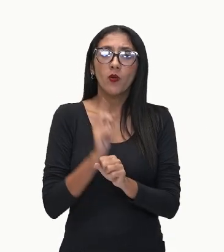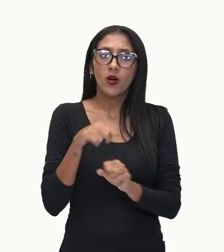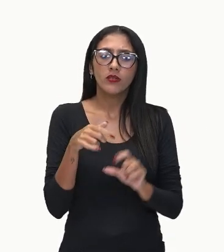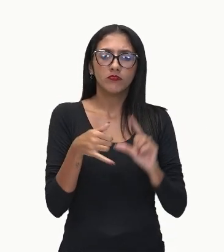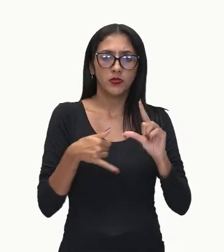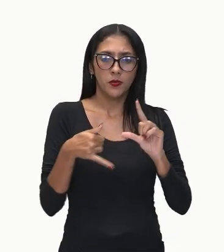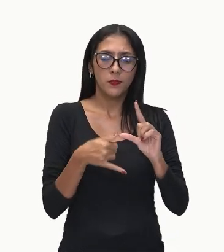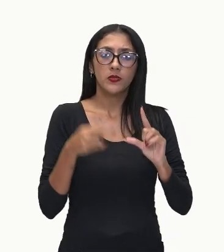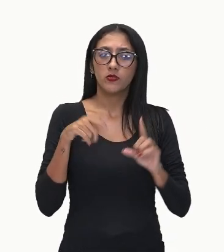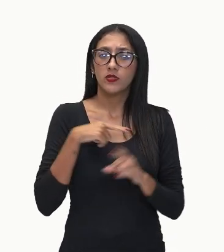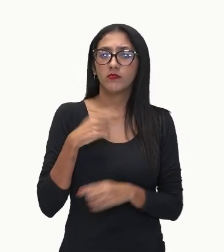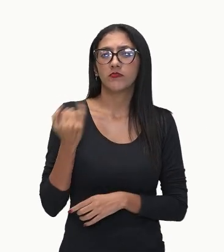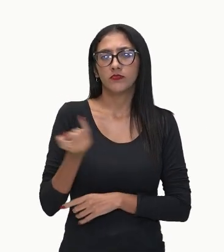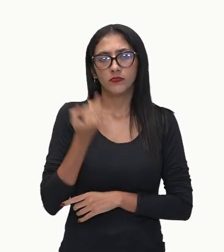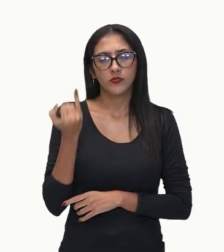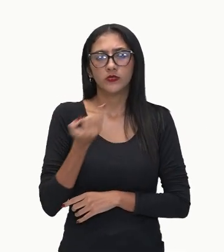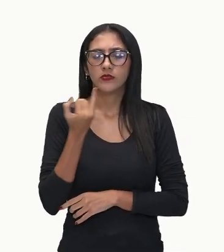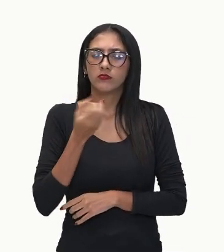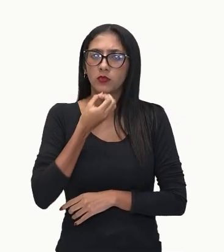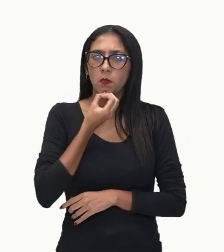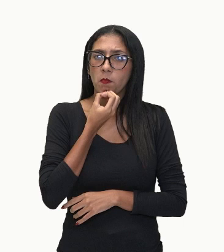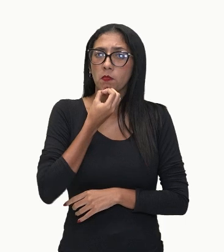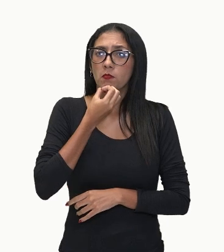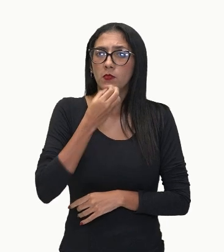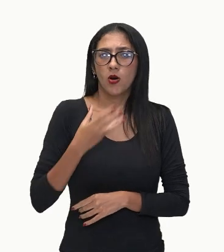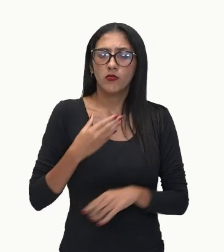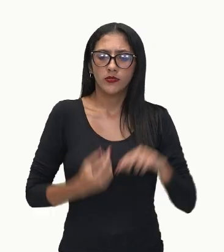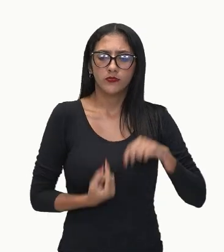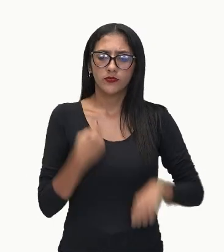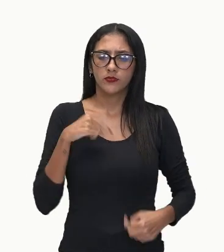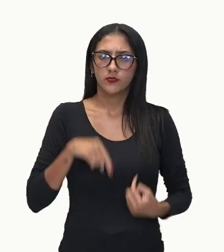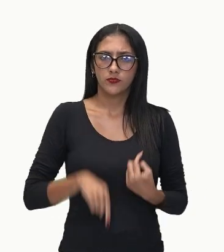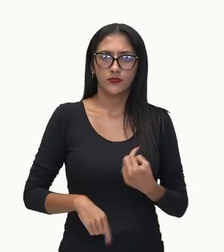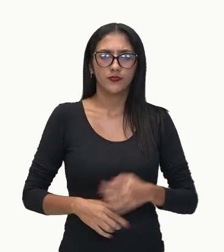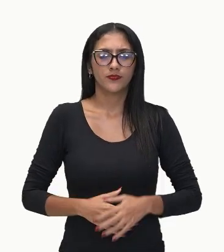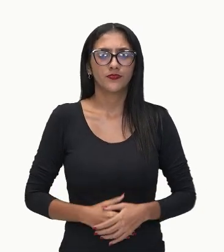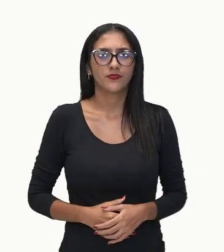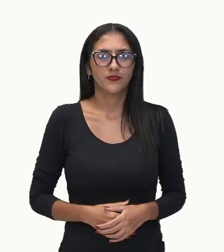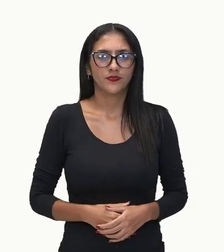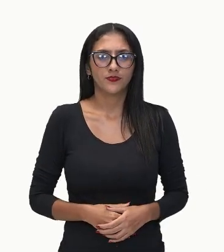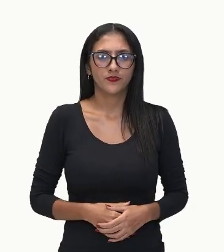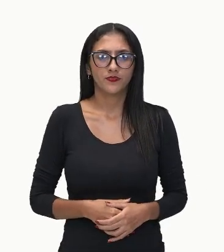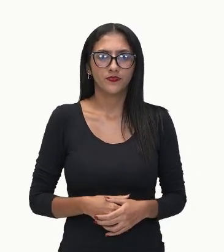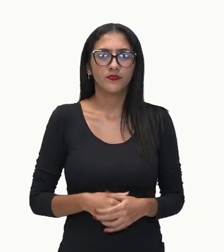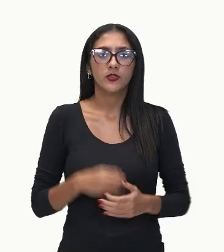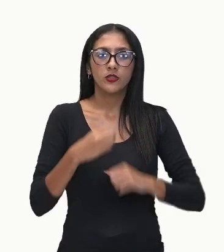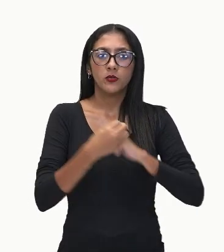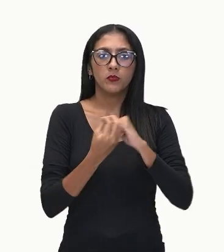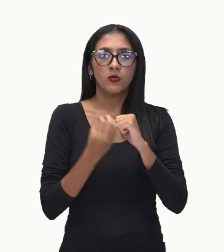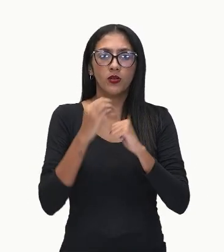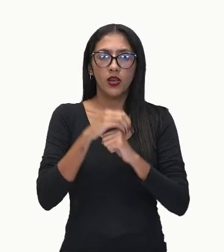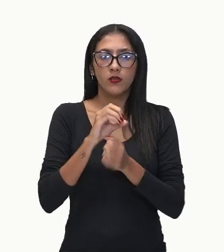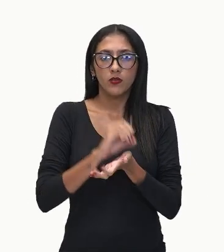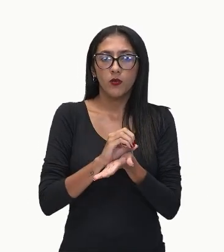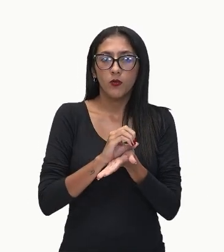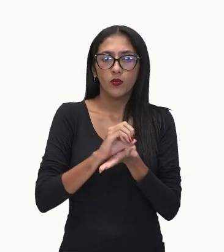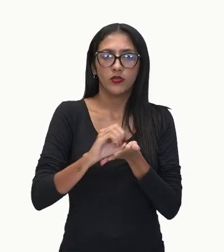importantes para o bom funcionamento do nosso organismo. São moléculas